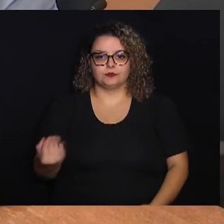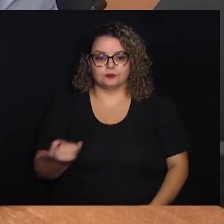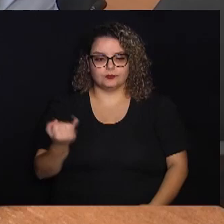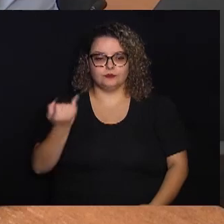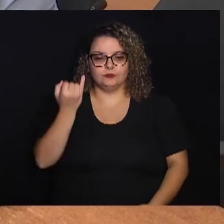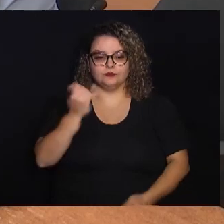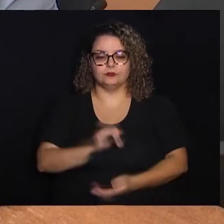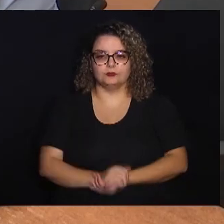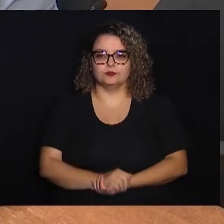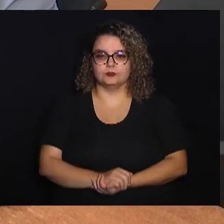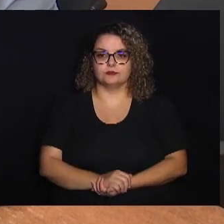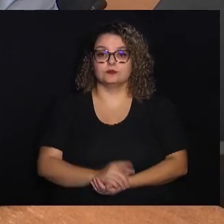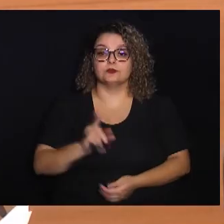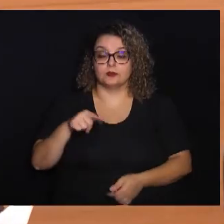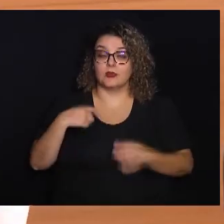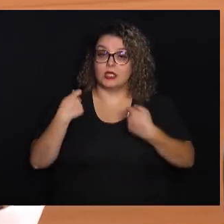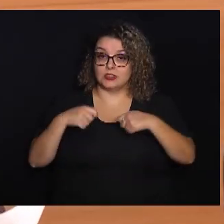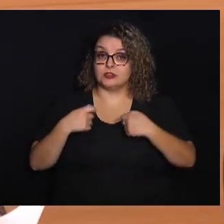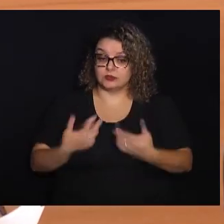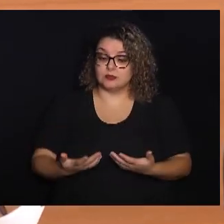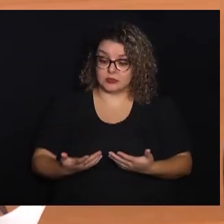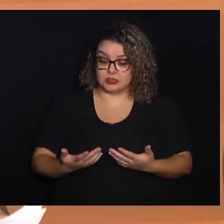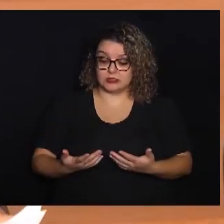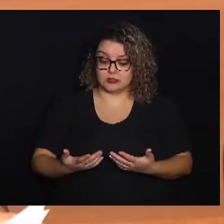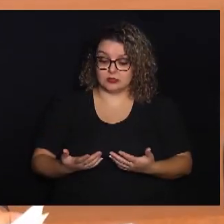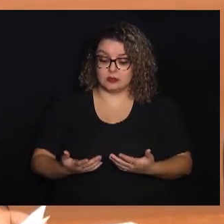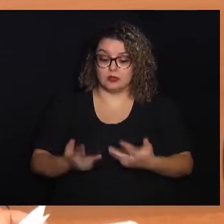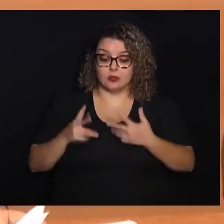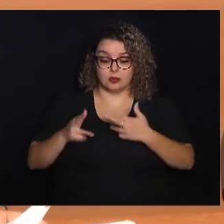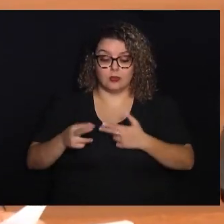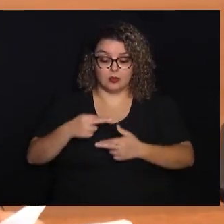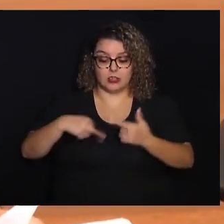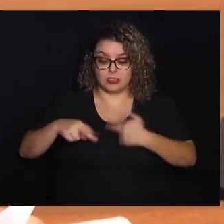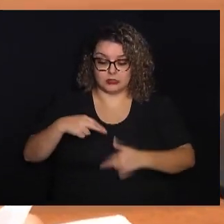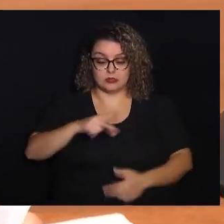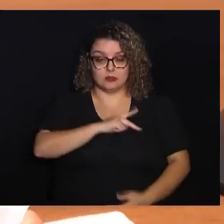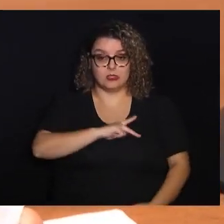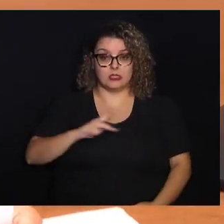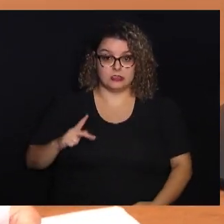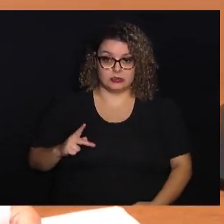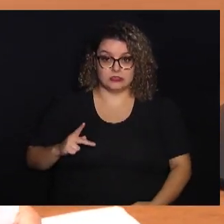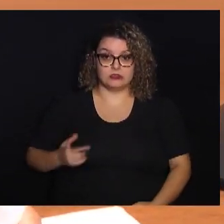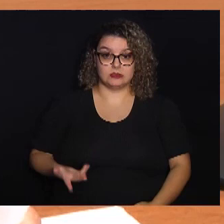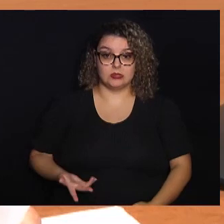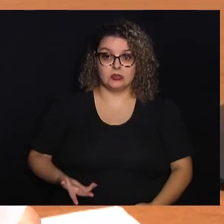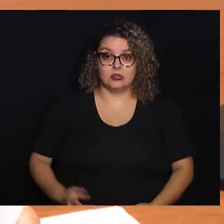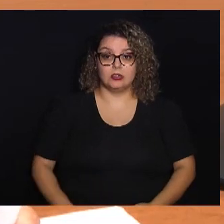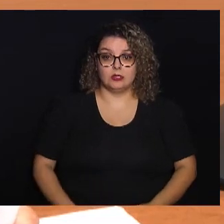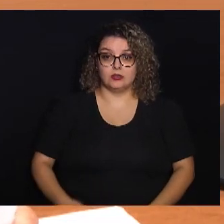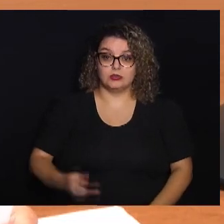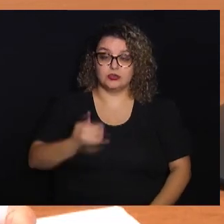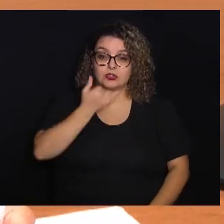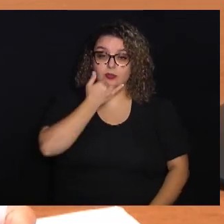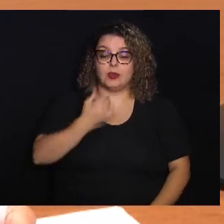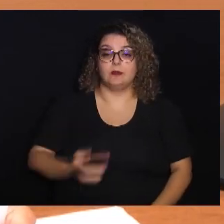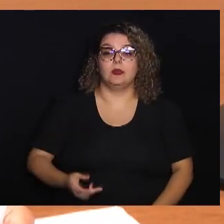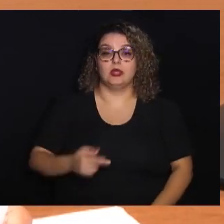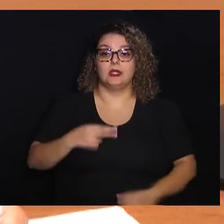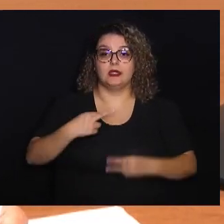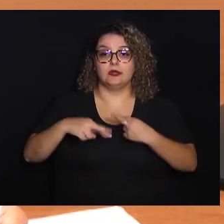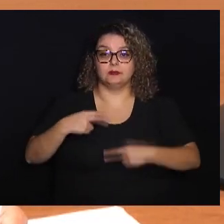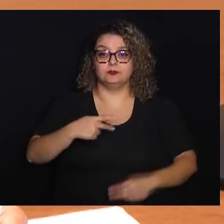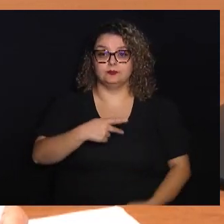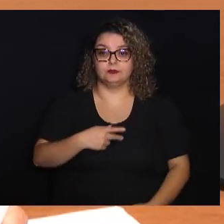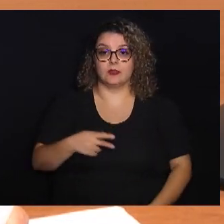importantes que são de grande necessidade para com a cidade e que receberam um parecer favorável e condição agora